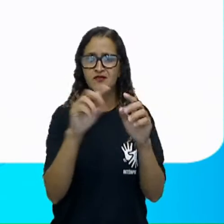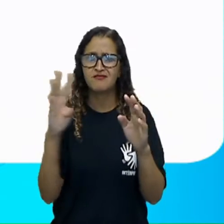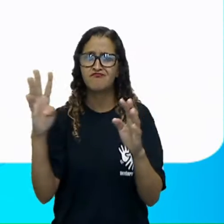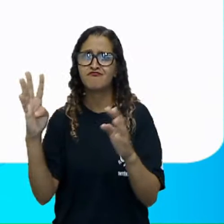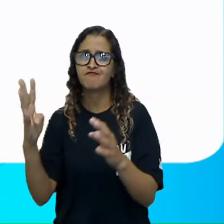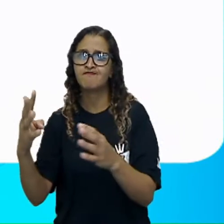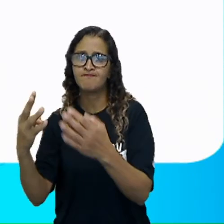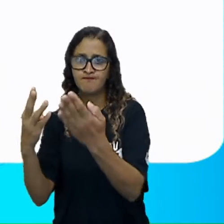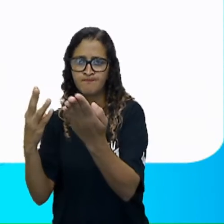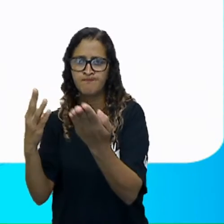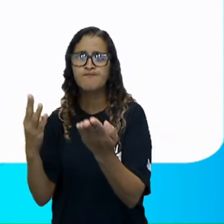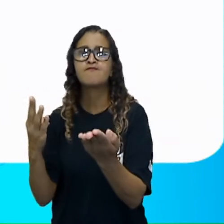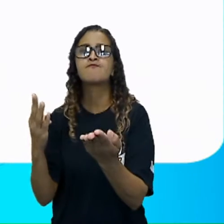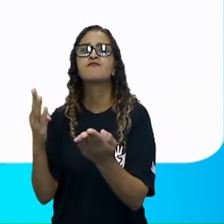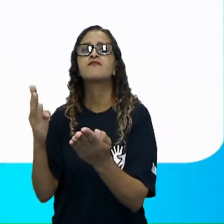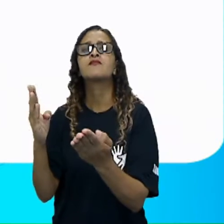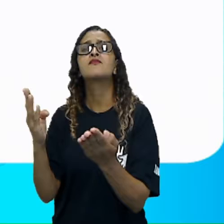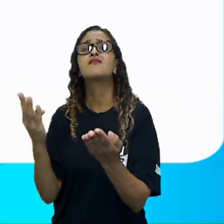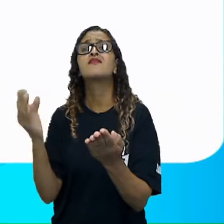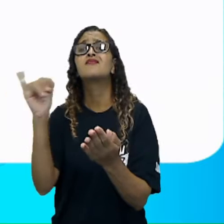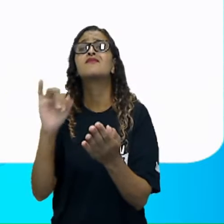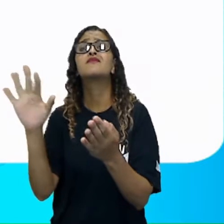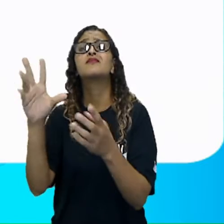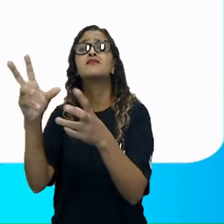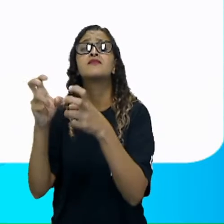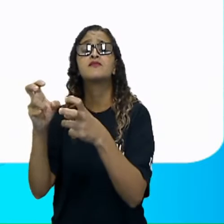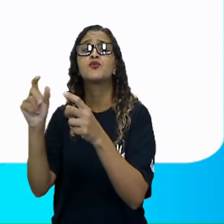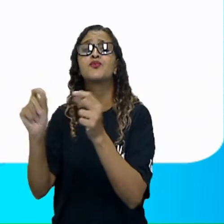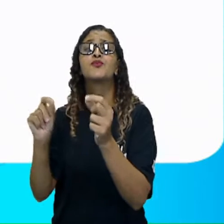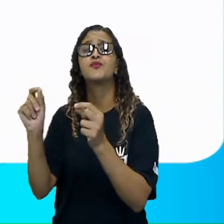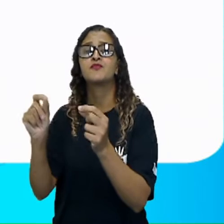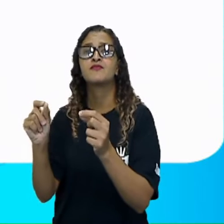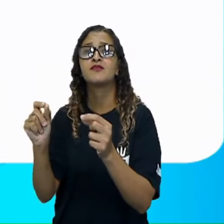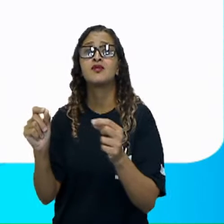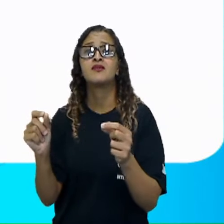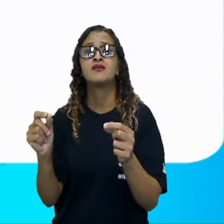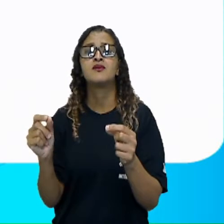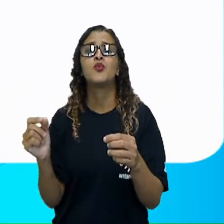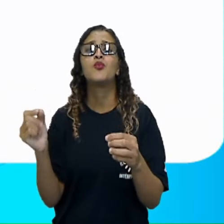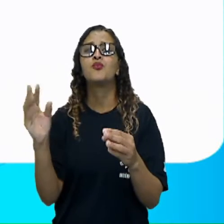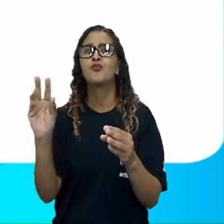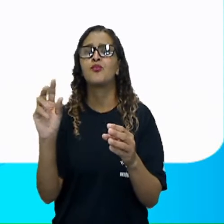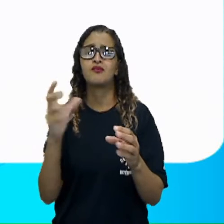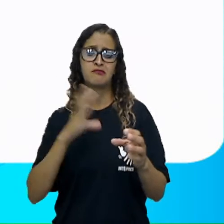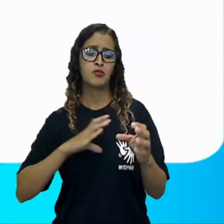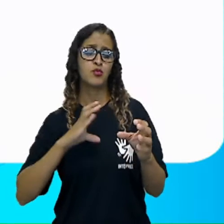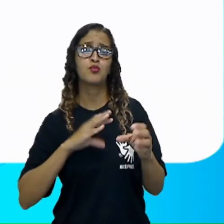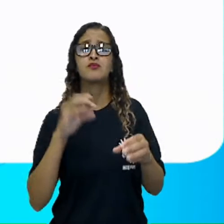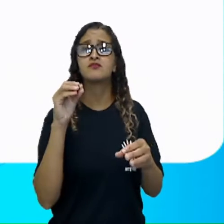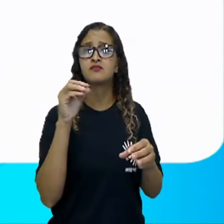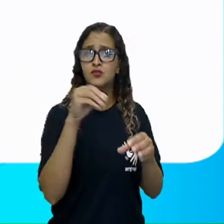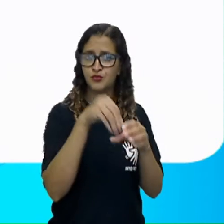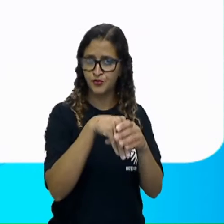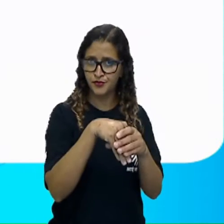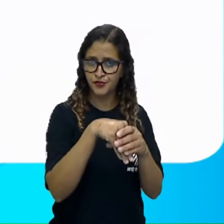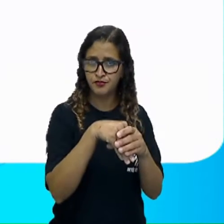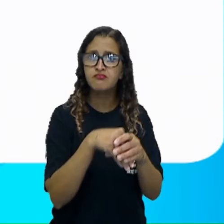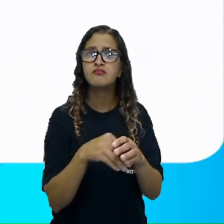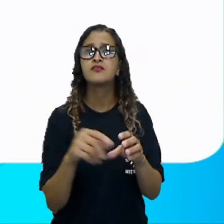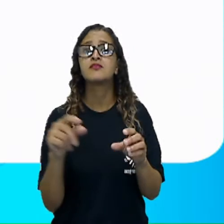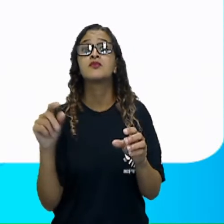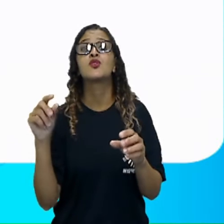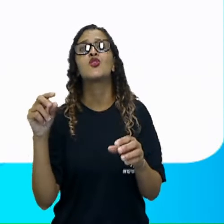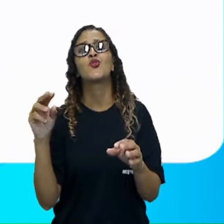quádruplo, um de novo. O que seria isso dentro da língua portuguesa?